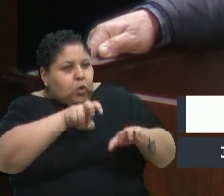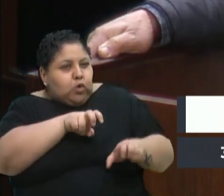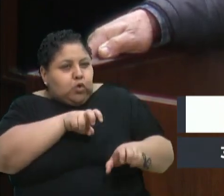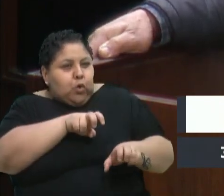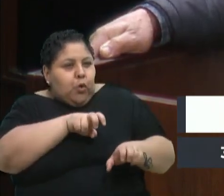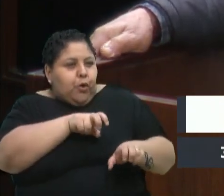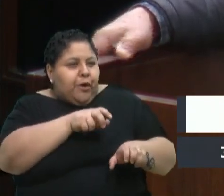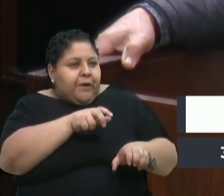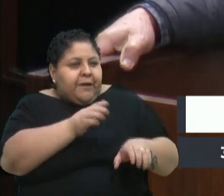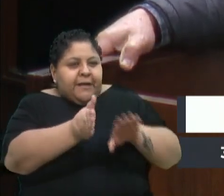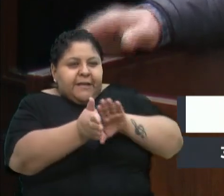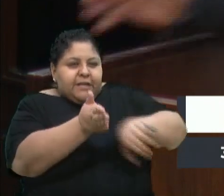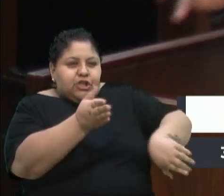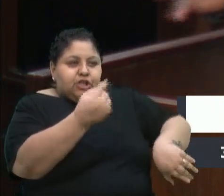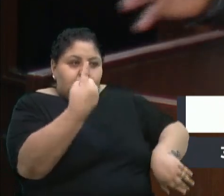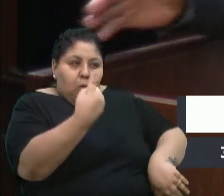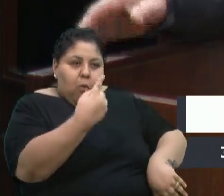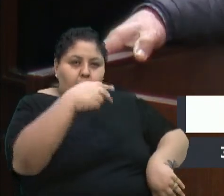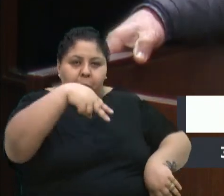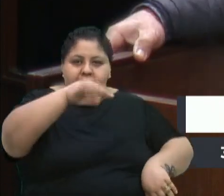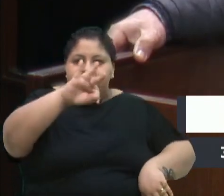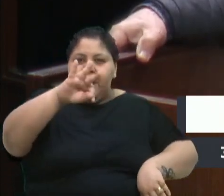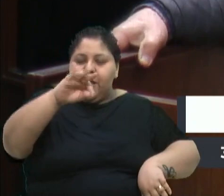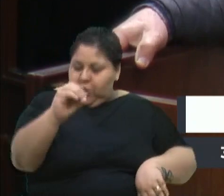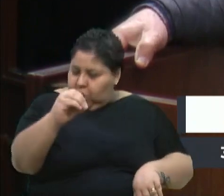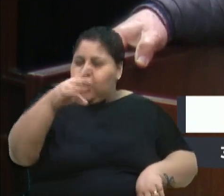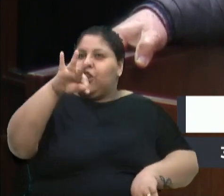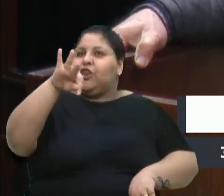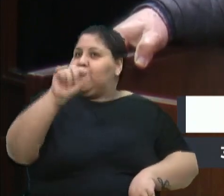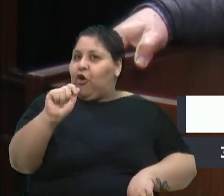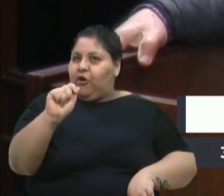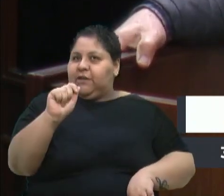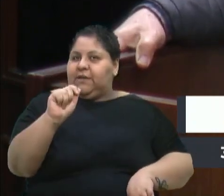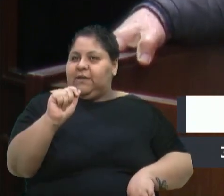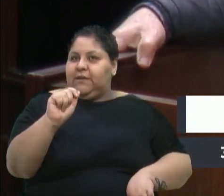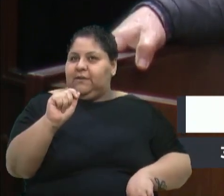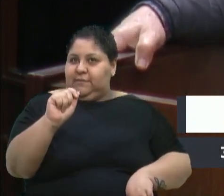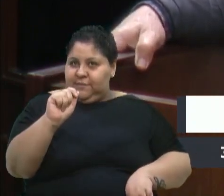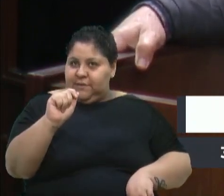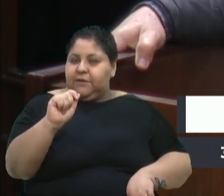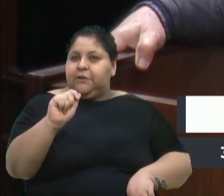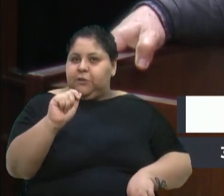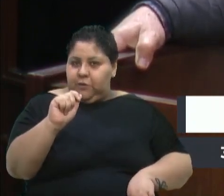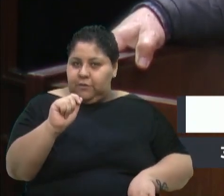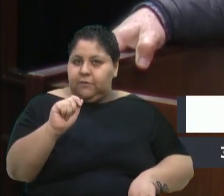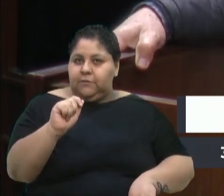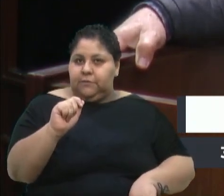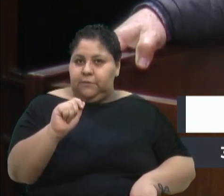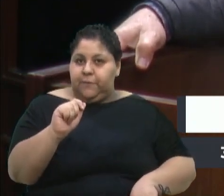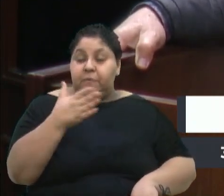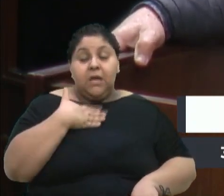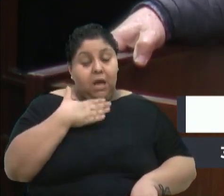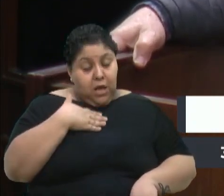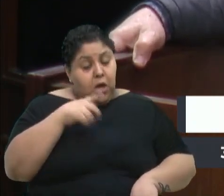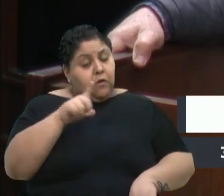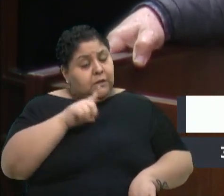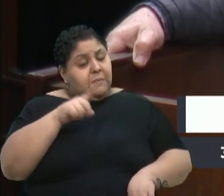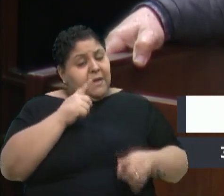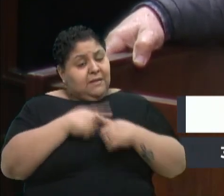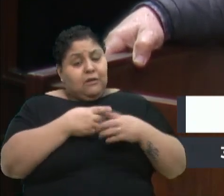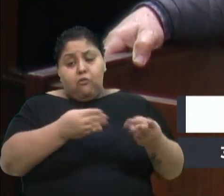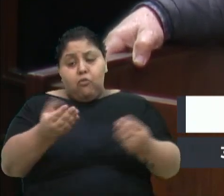nem é agricultor muitas vezes, eu não sou contra, tenho muitos amigos chacreiros, gente. Muitos amigos, até